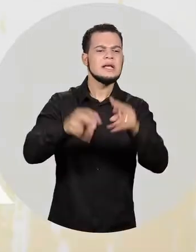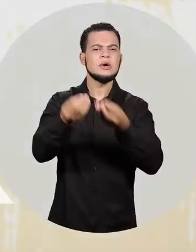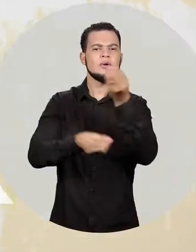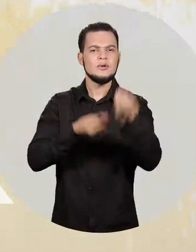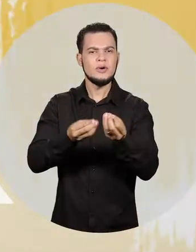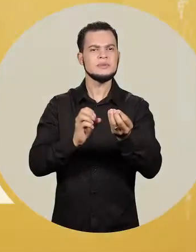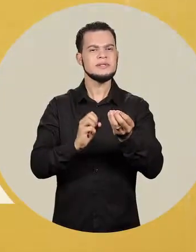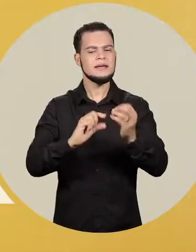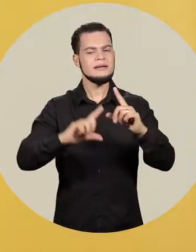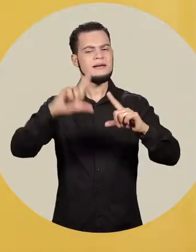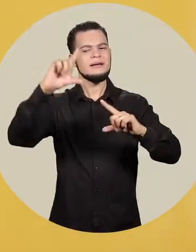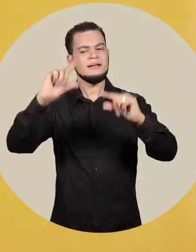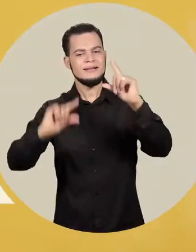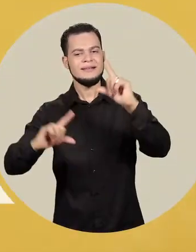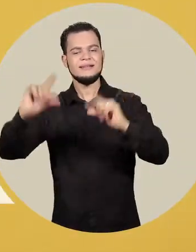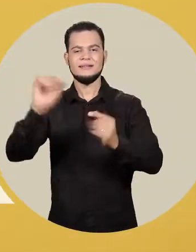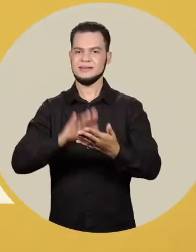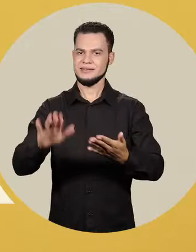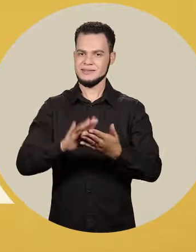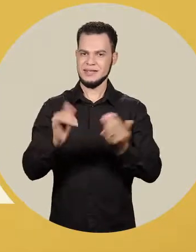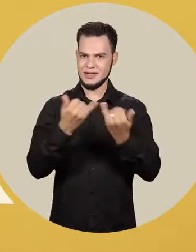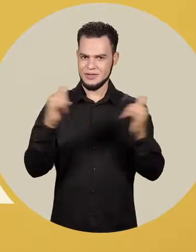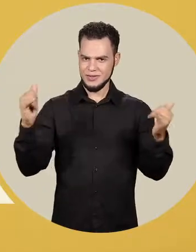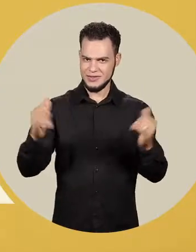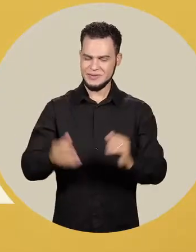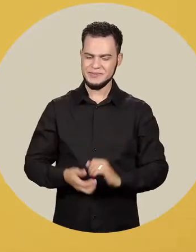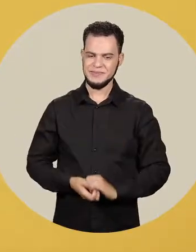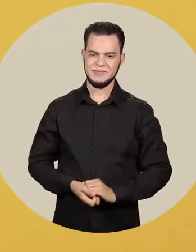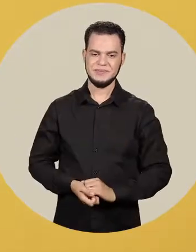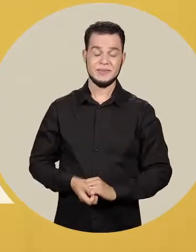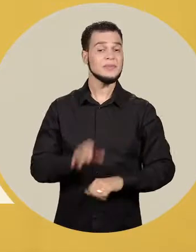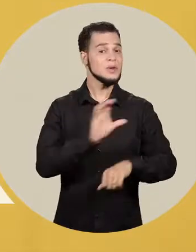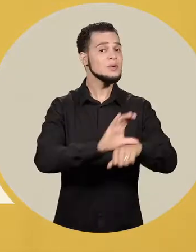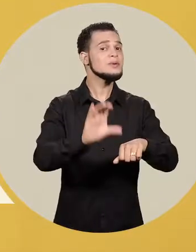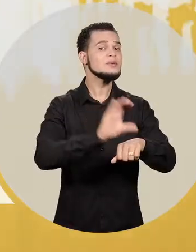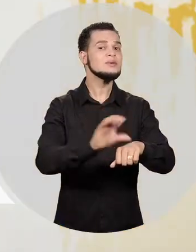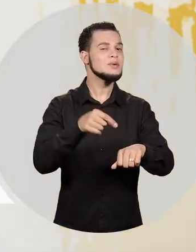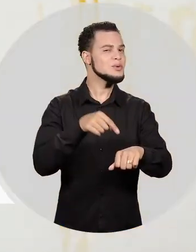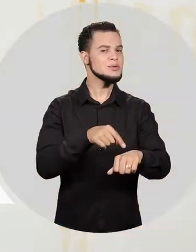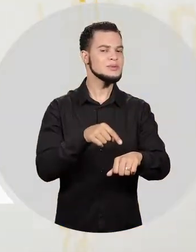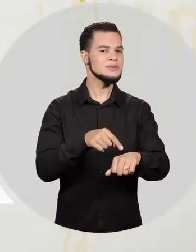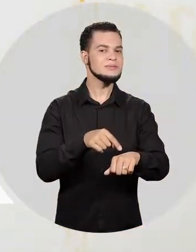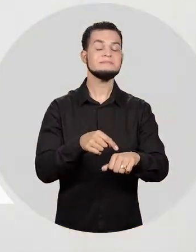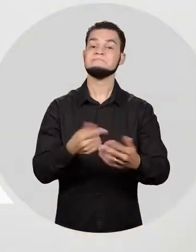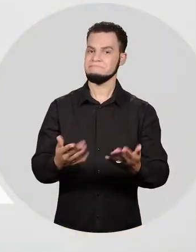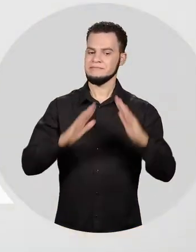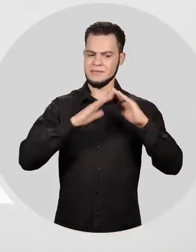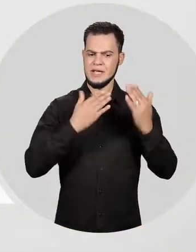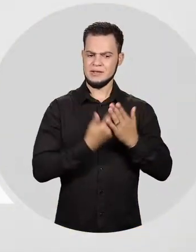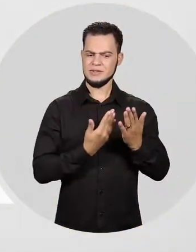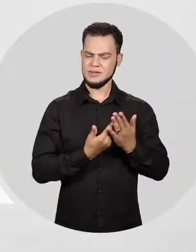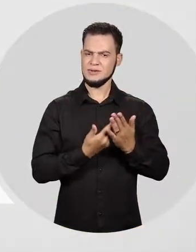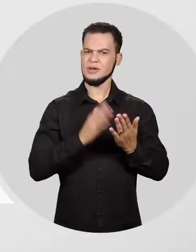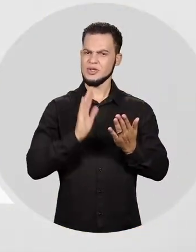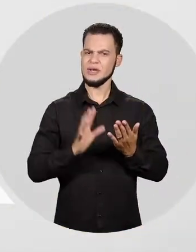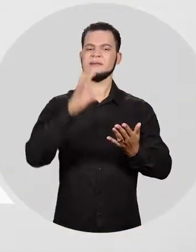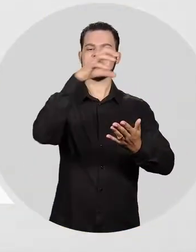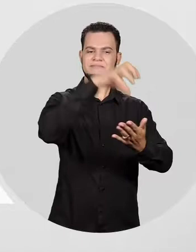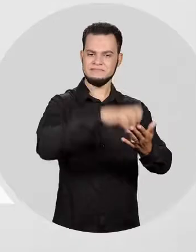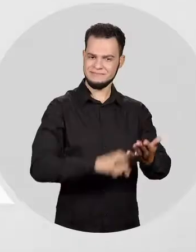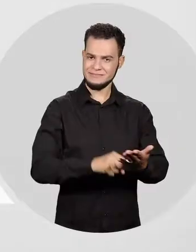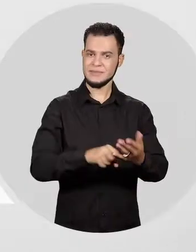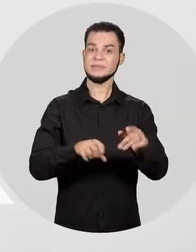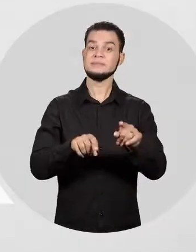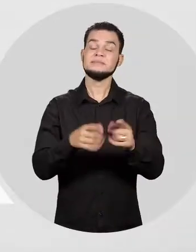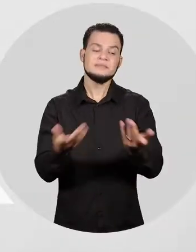durante a execução do projeto. Encontro de capacitação. Após a adesão das escolas e para facilitar a